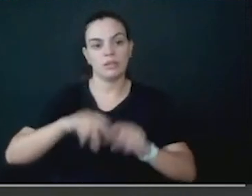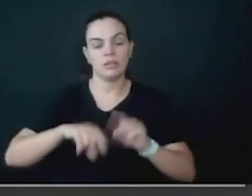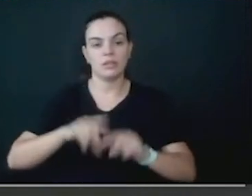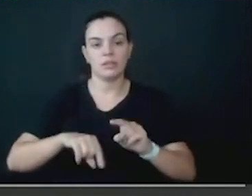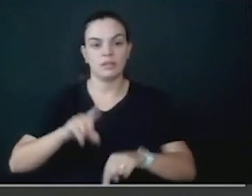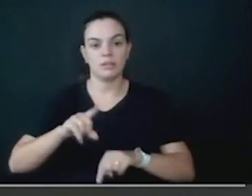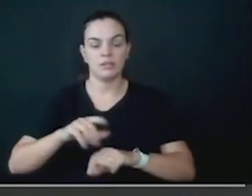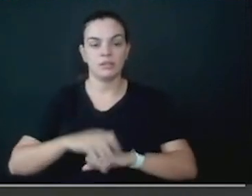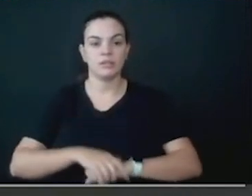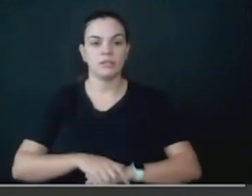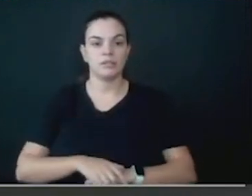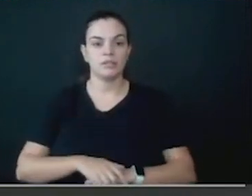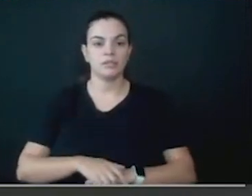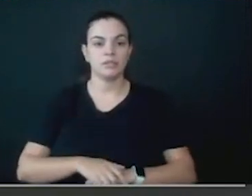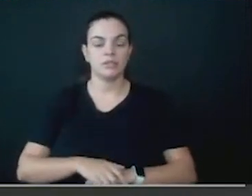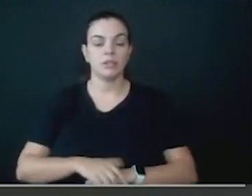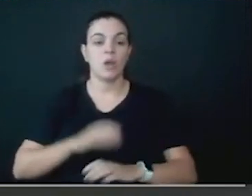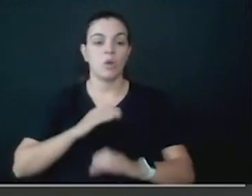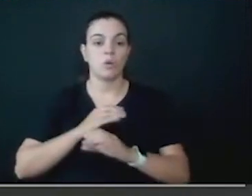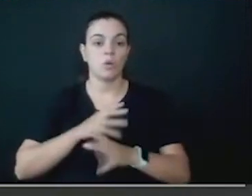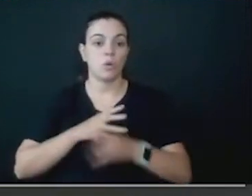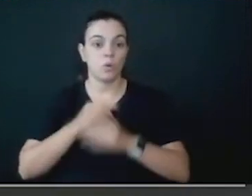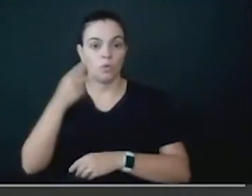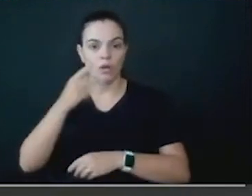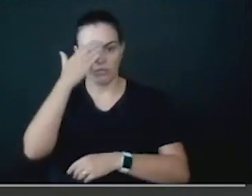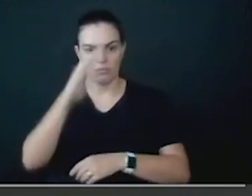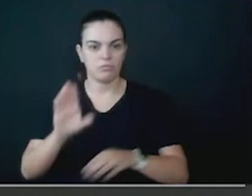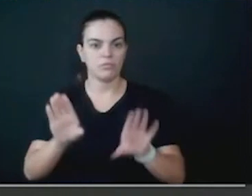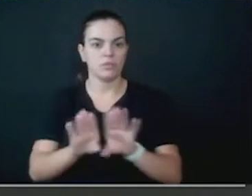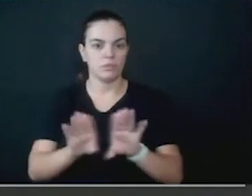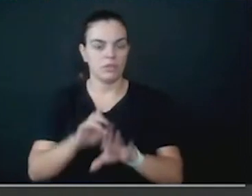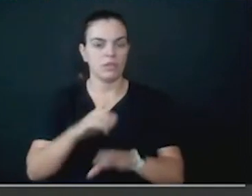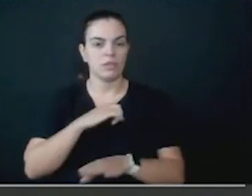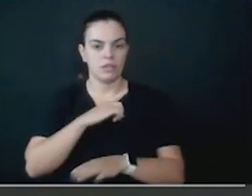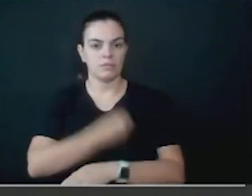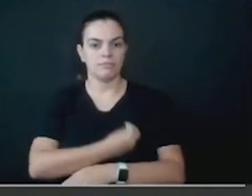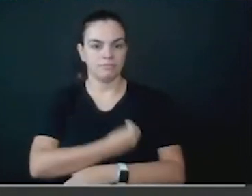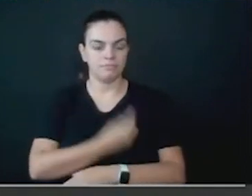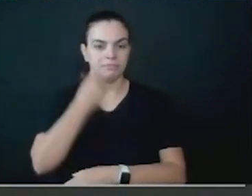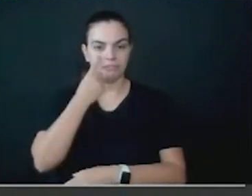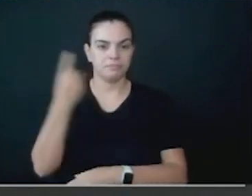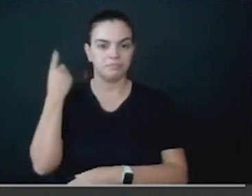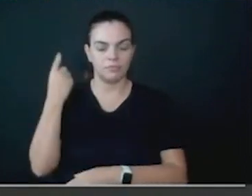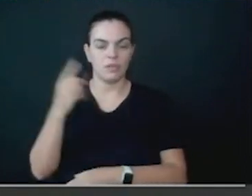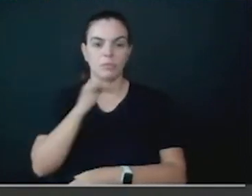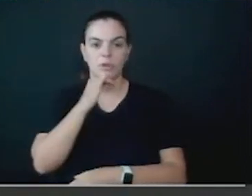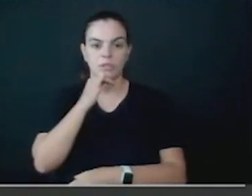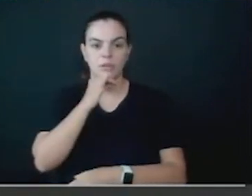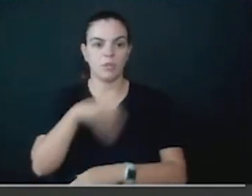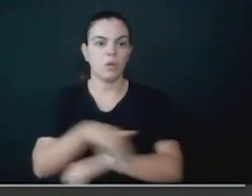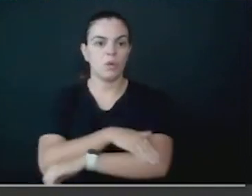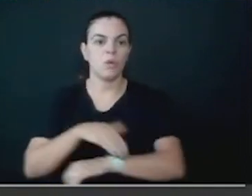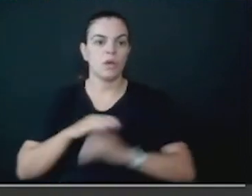dos concursos públicos aqui presentes, né? Questão de requalificação das ruas da cidadania, como mostra a foto ali, é um